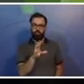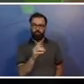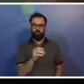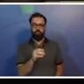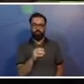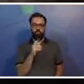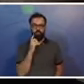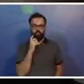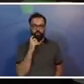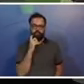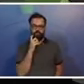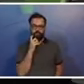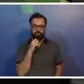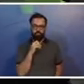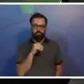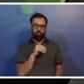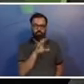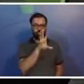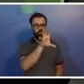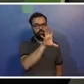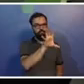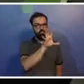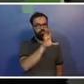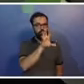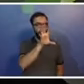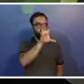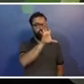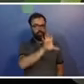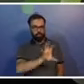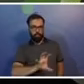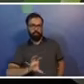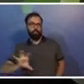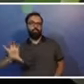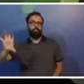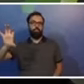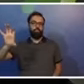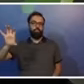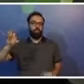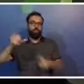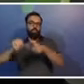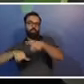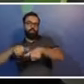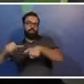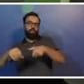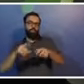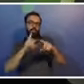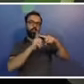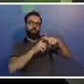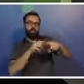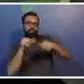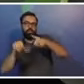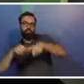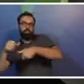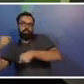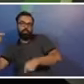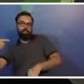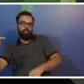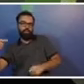pelo procedimento prático, é como se a gente passasse ele para o outro lado com o sinal invertido, ok?